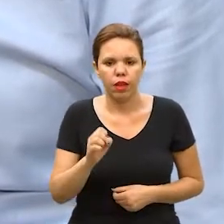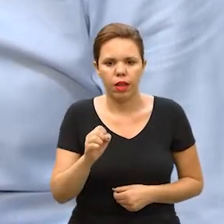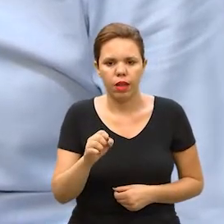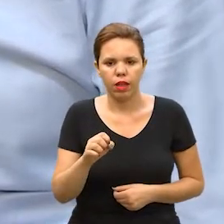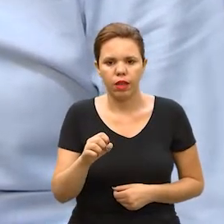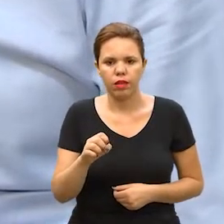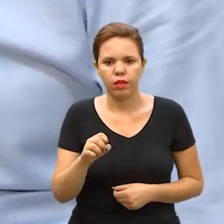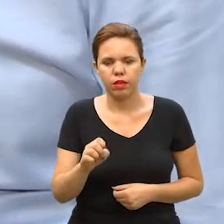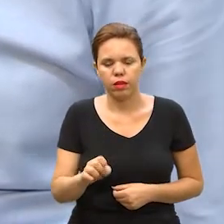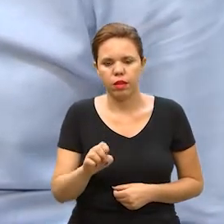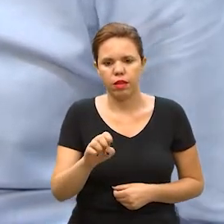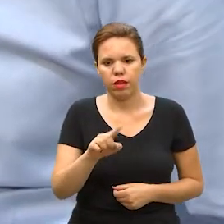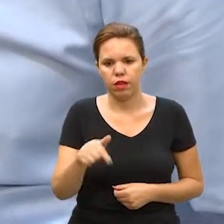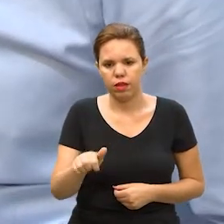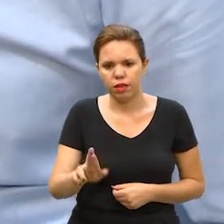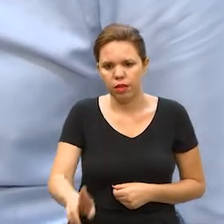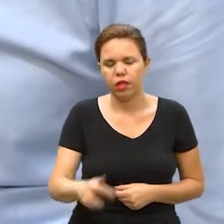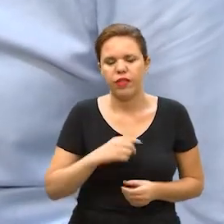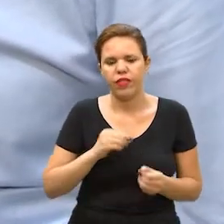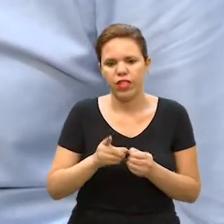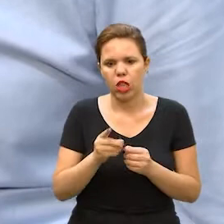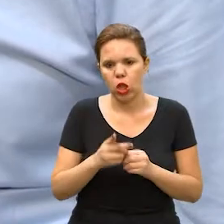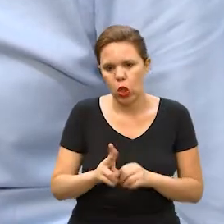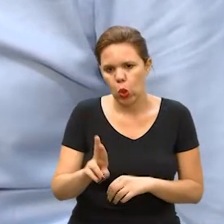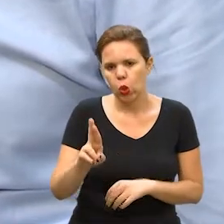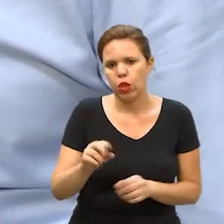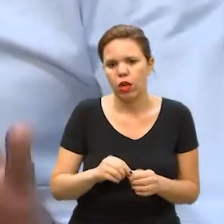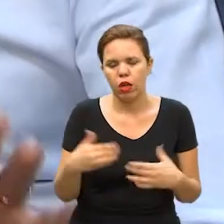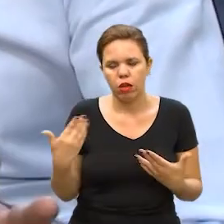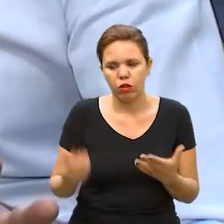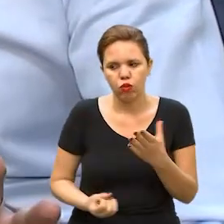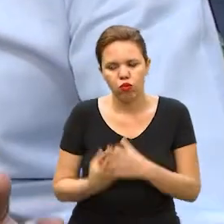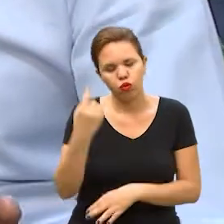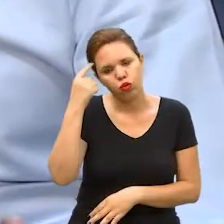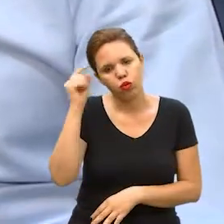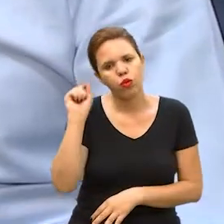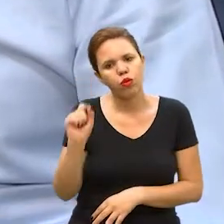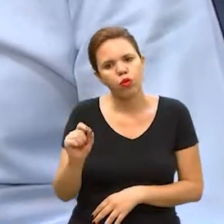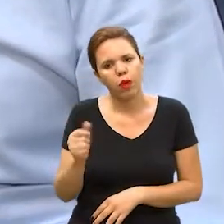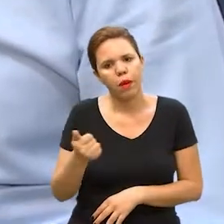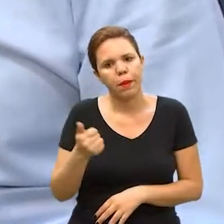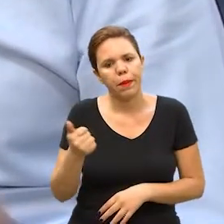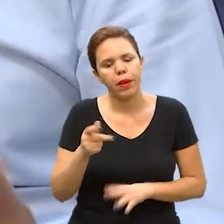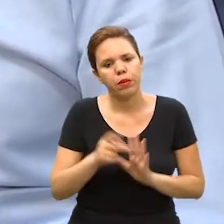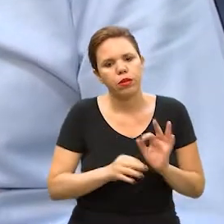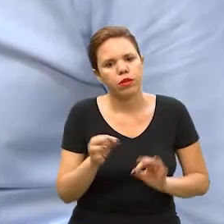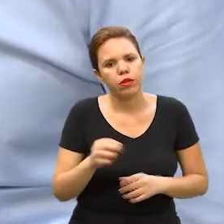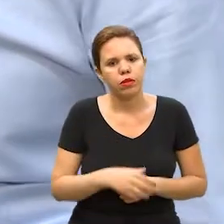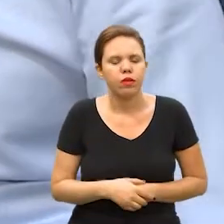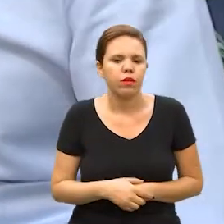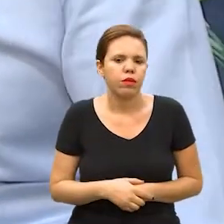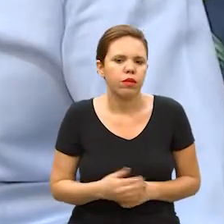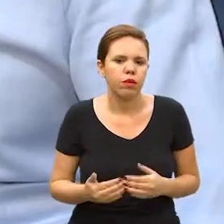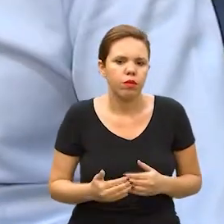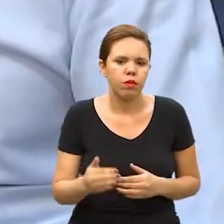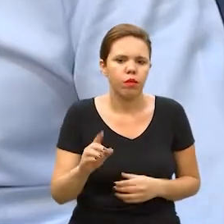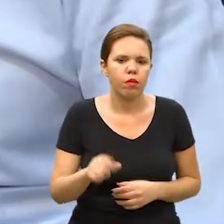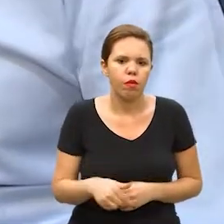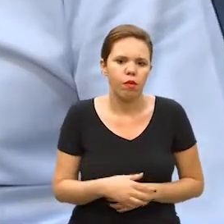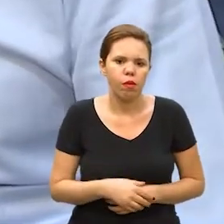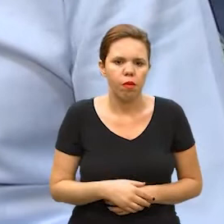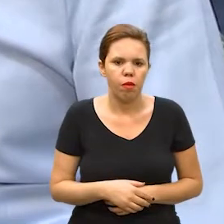fazendo o doutorado, se não me engano. E surgiu ali o primeiro projeto. Aí, a partir